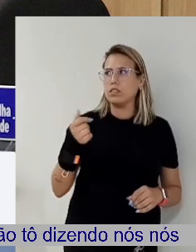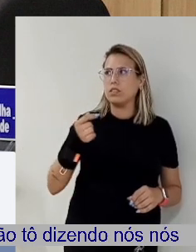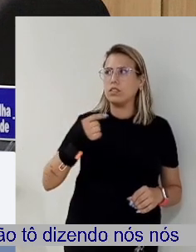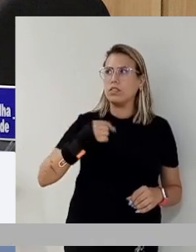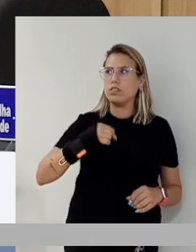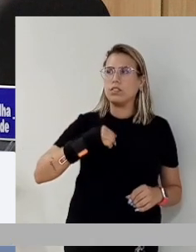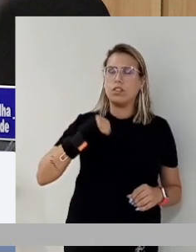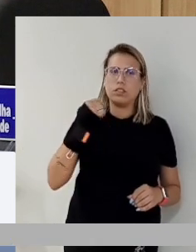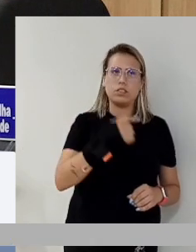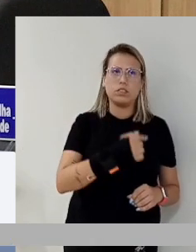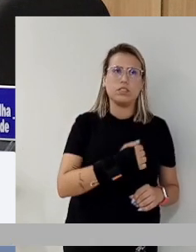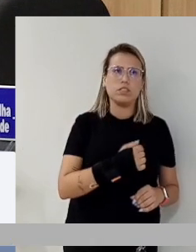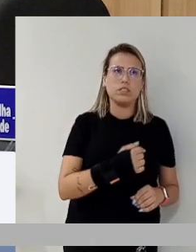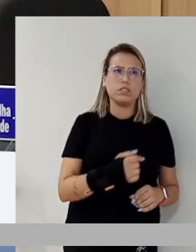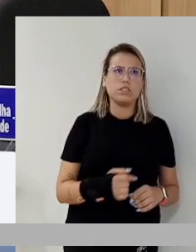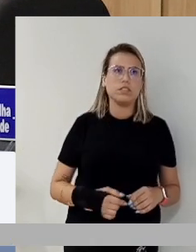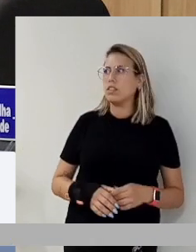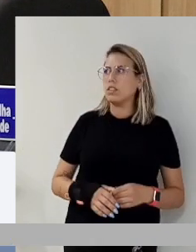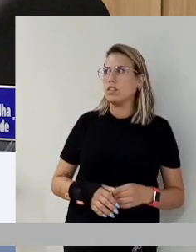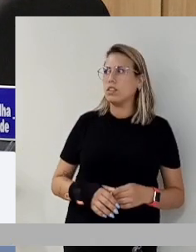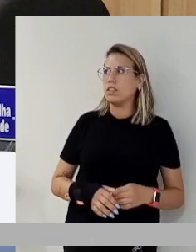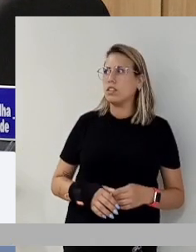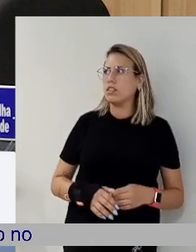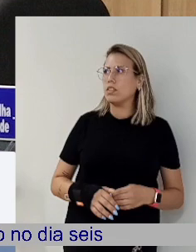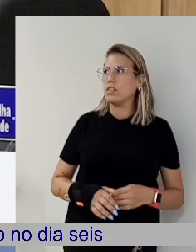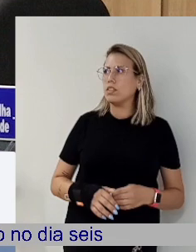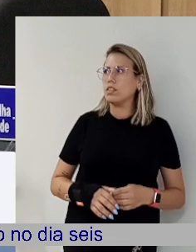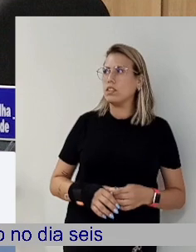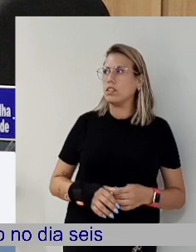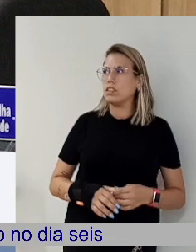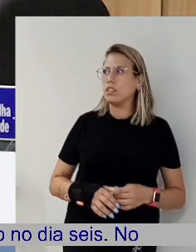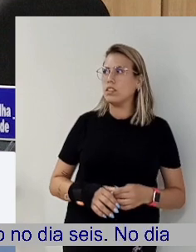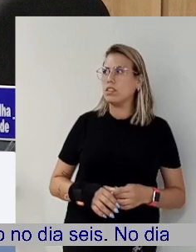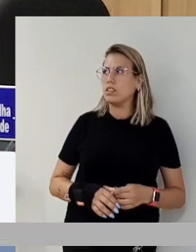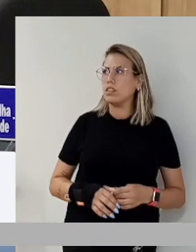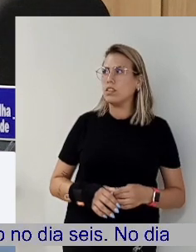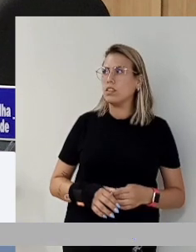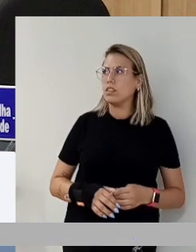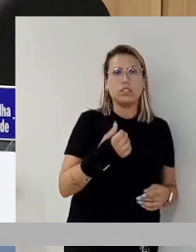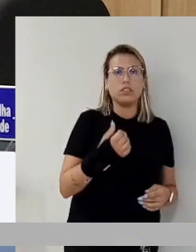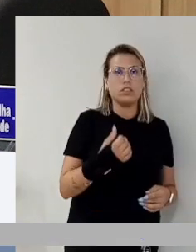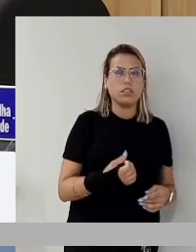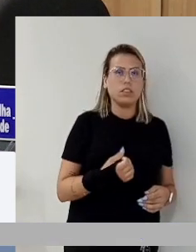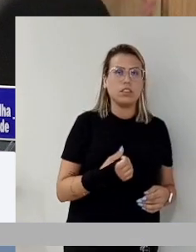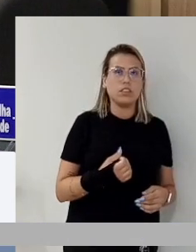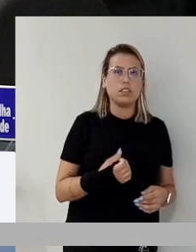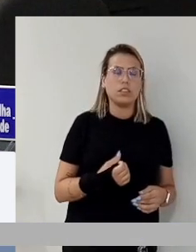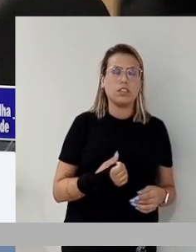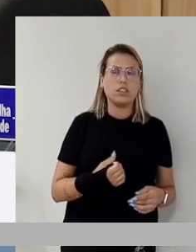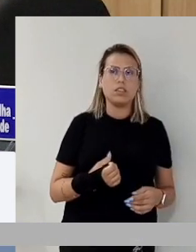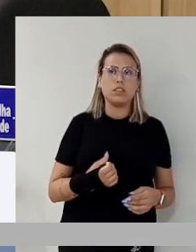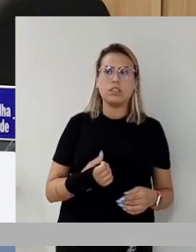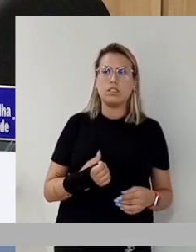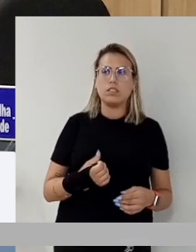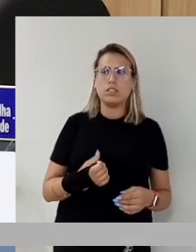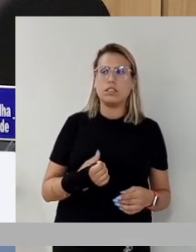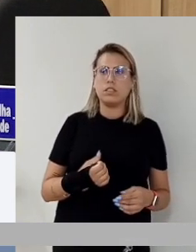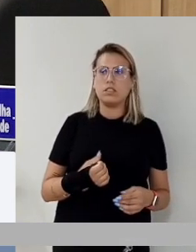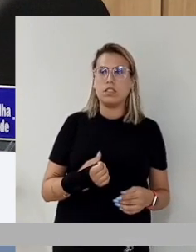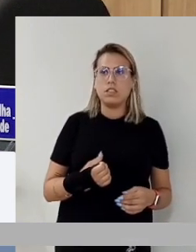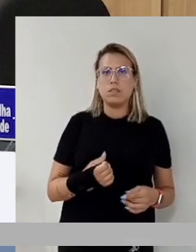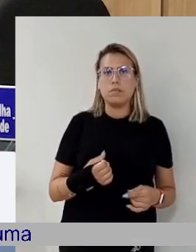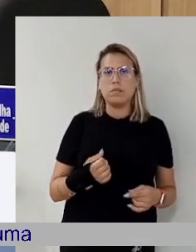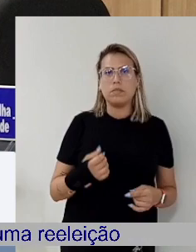vereadores e vamos ser avaliado no dia 6 no dia 6 principalmente quem tá disputando uma